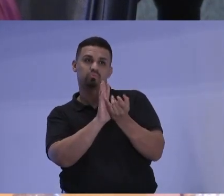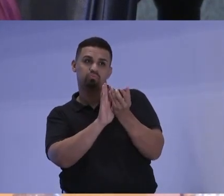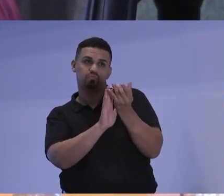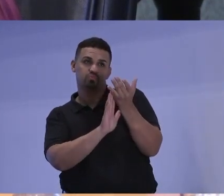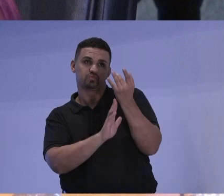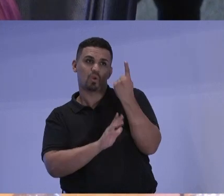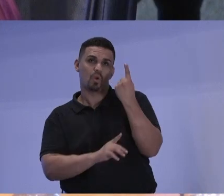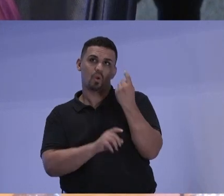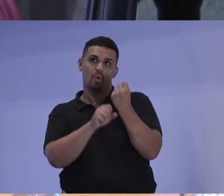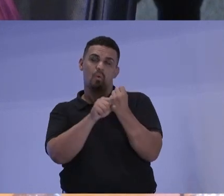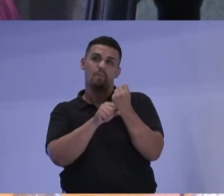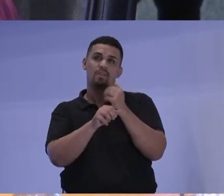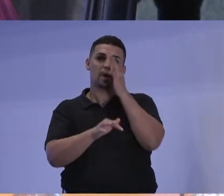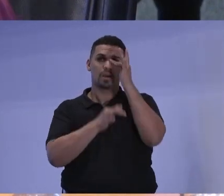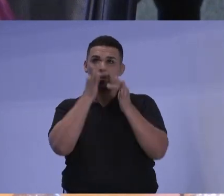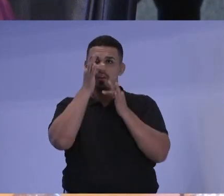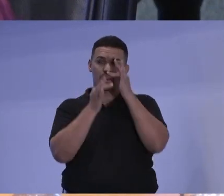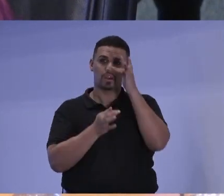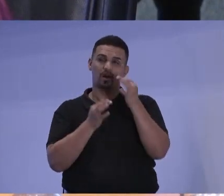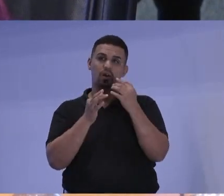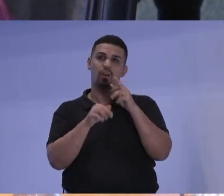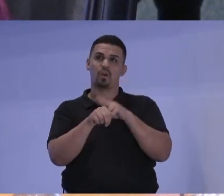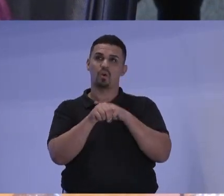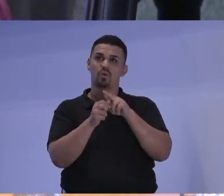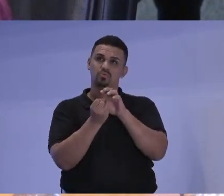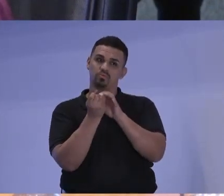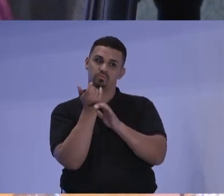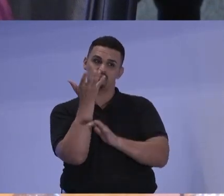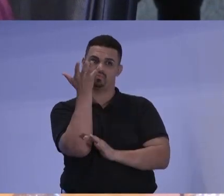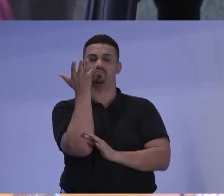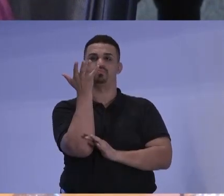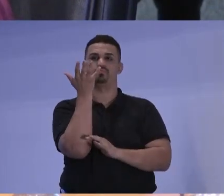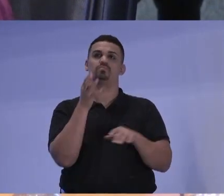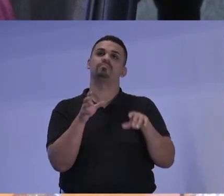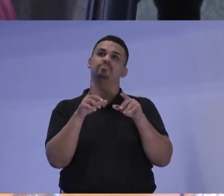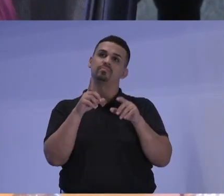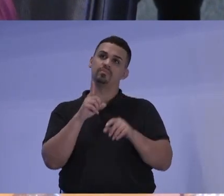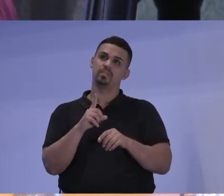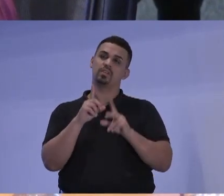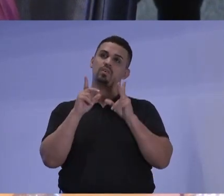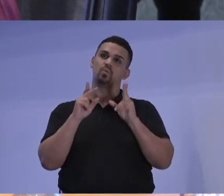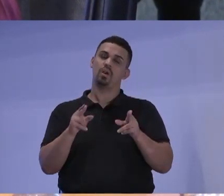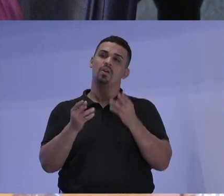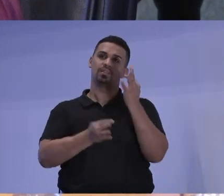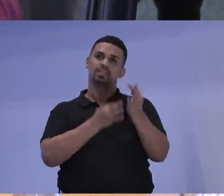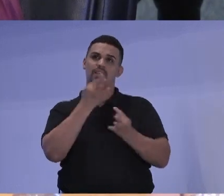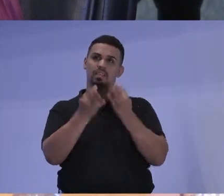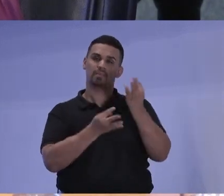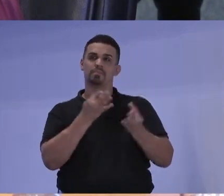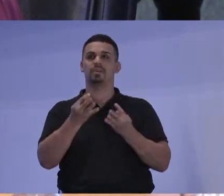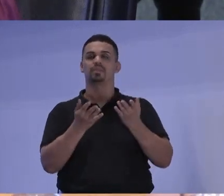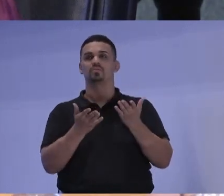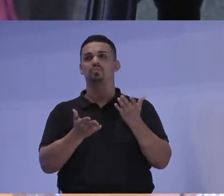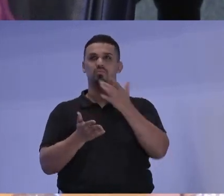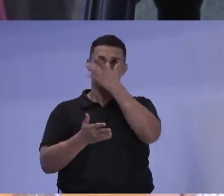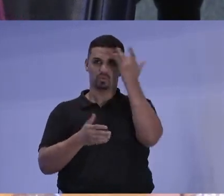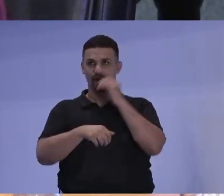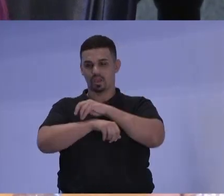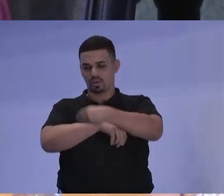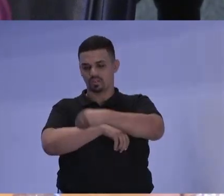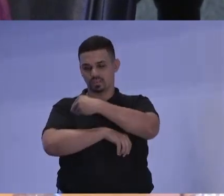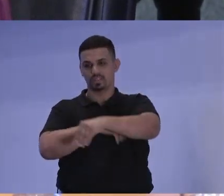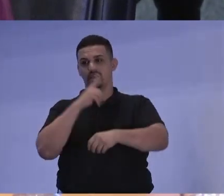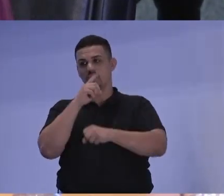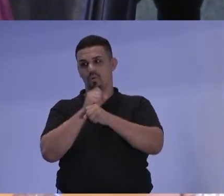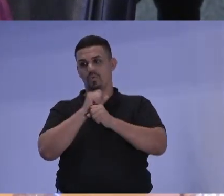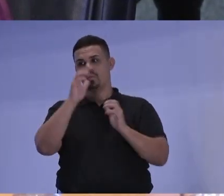ano, assim como os pacientes multibacilares são tratados durante o ano, e é uma árvore que a gente vê, ela está lá com uns